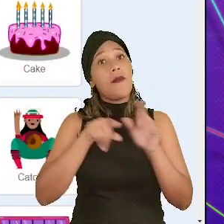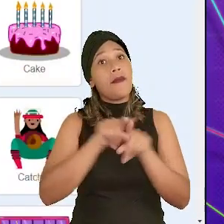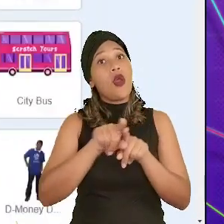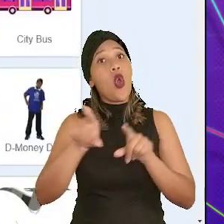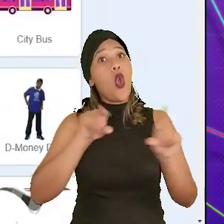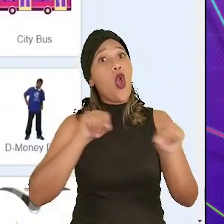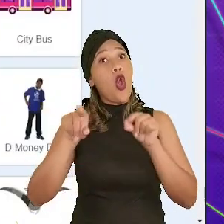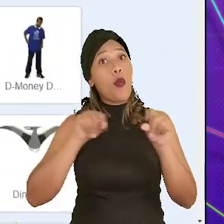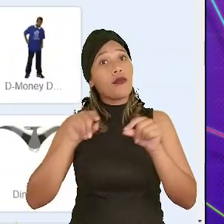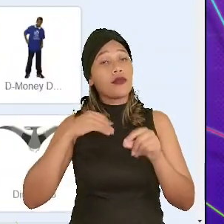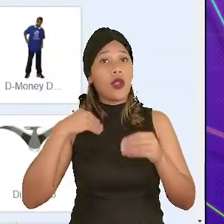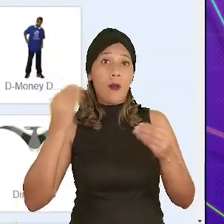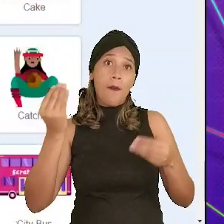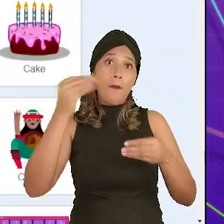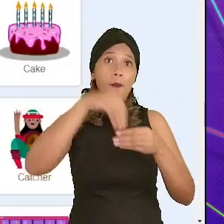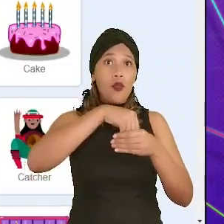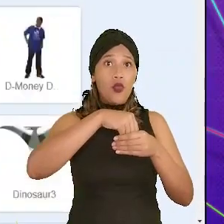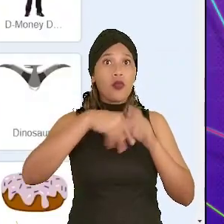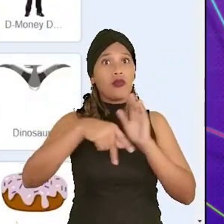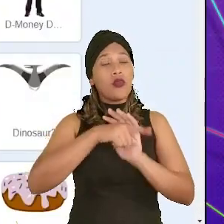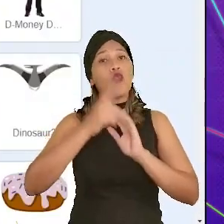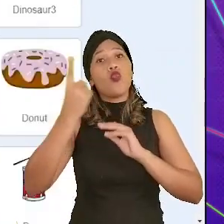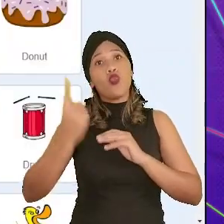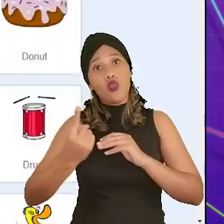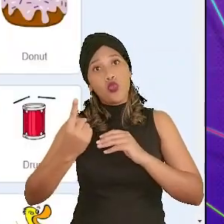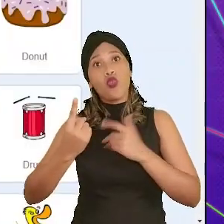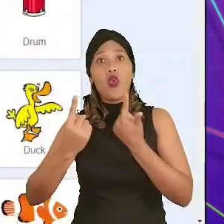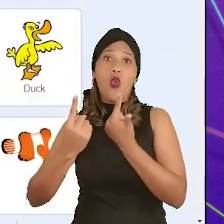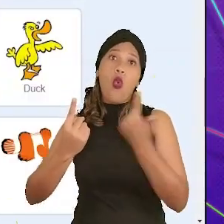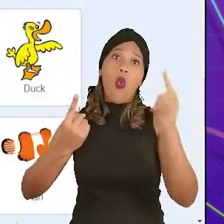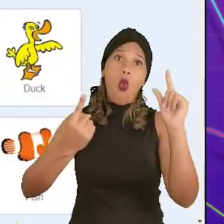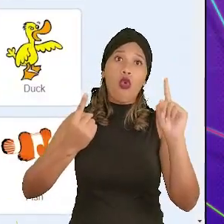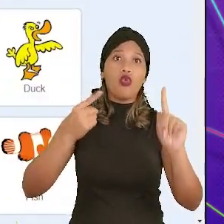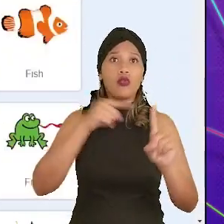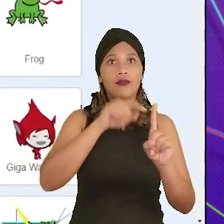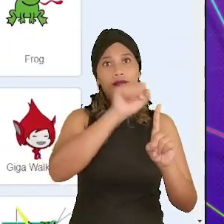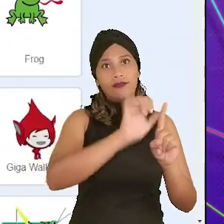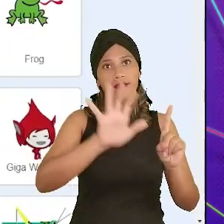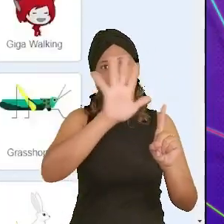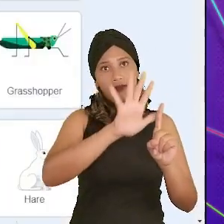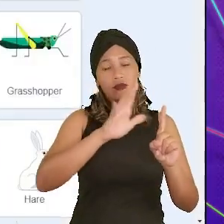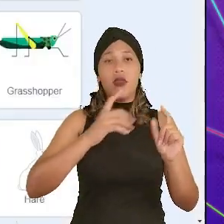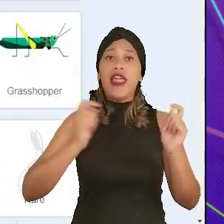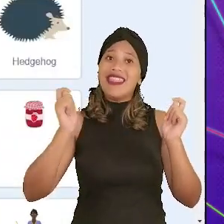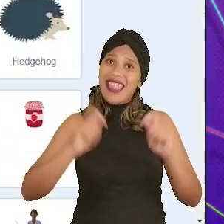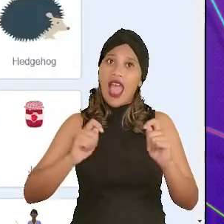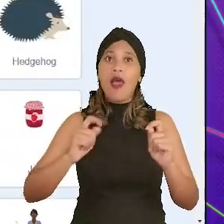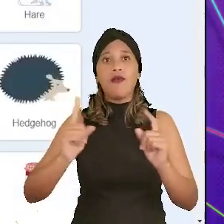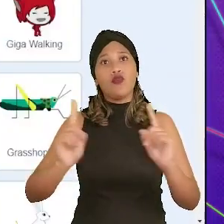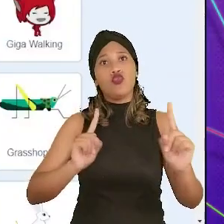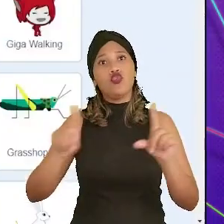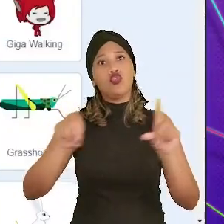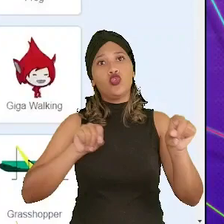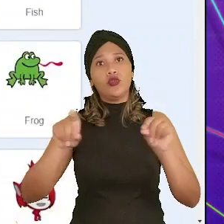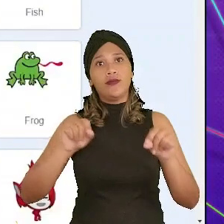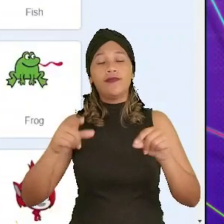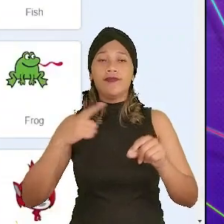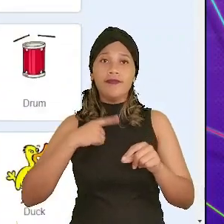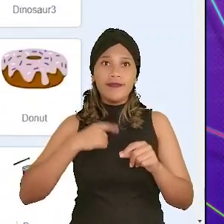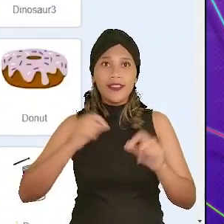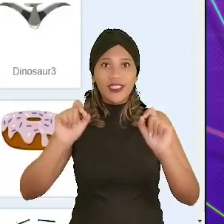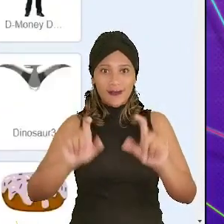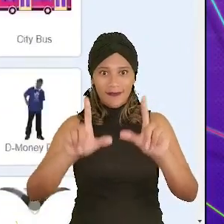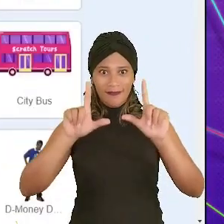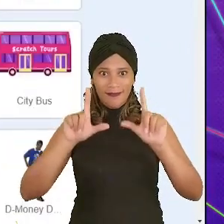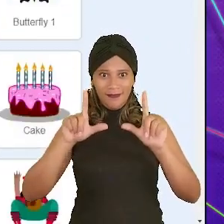aqui também temos as opções de adicionar um aleatório e um de outro programa de desenho. Após escolhermos um ator na biblioteca,